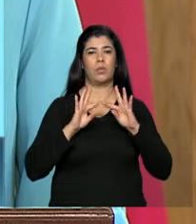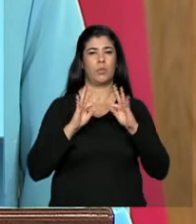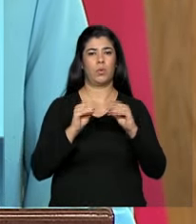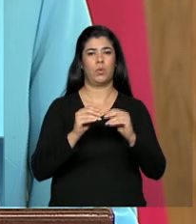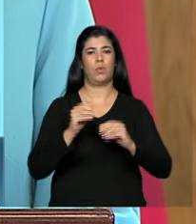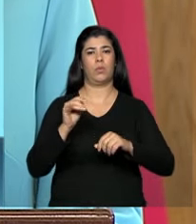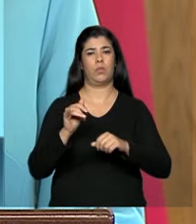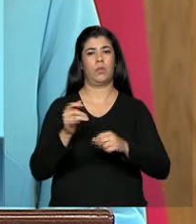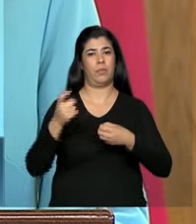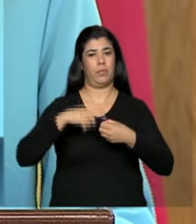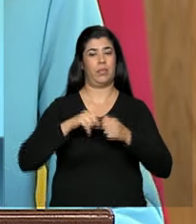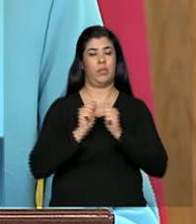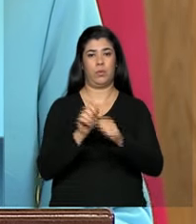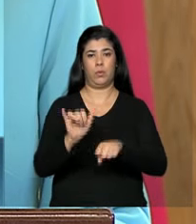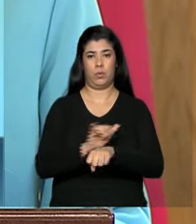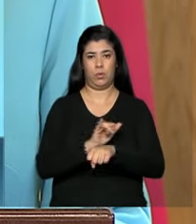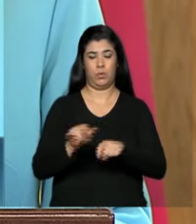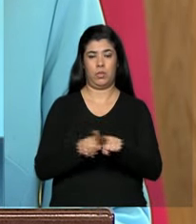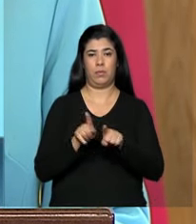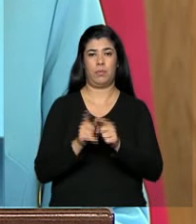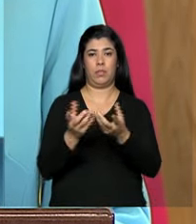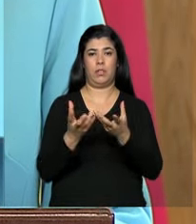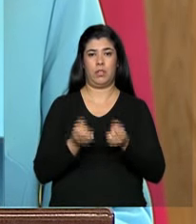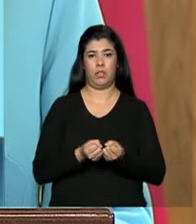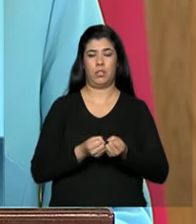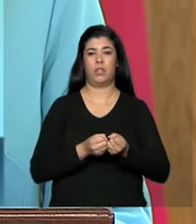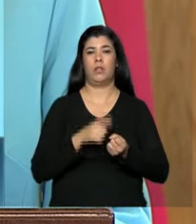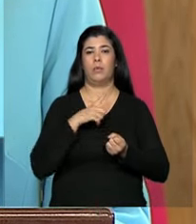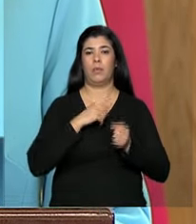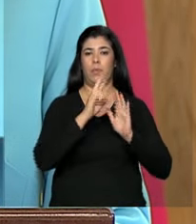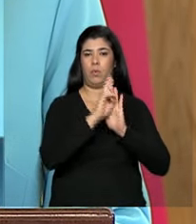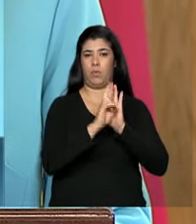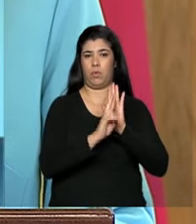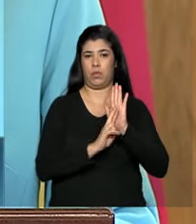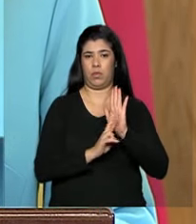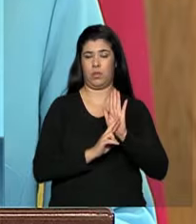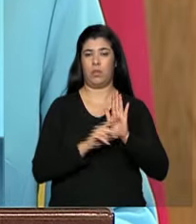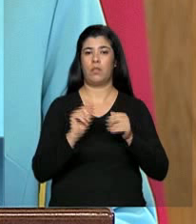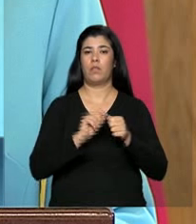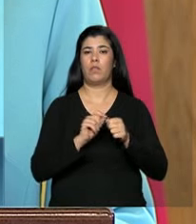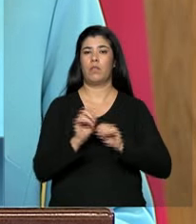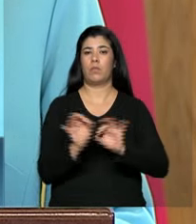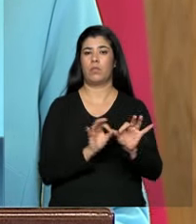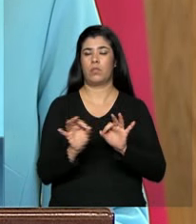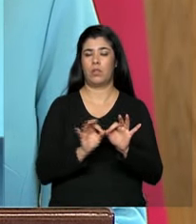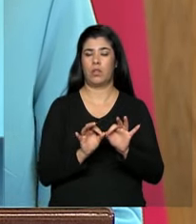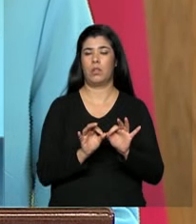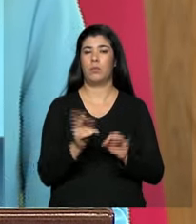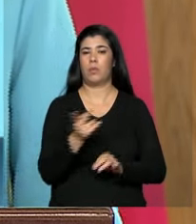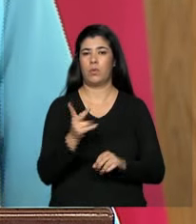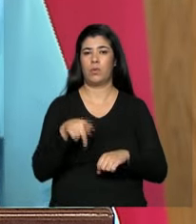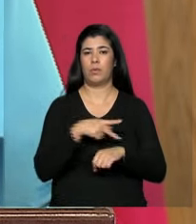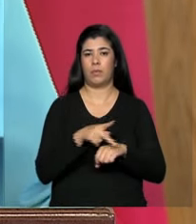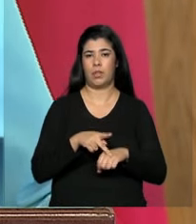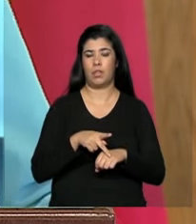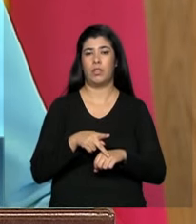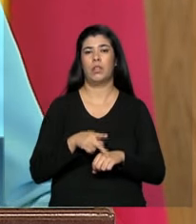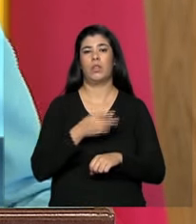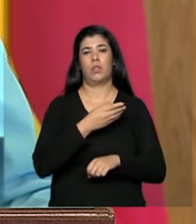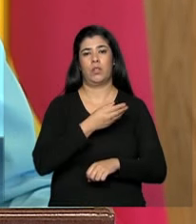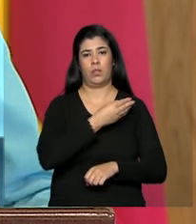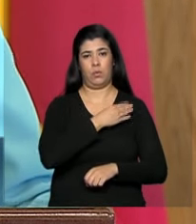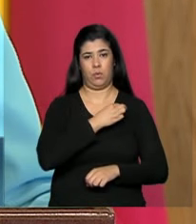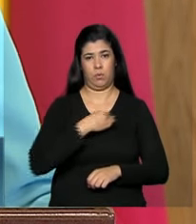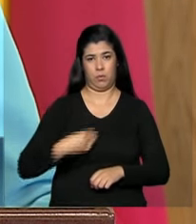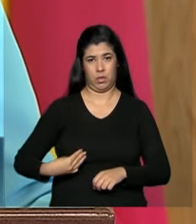e recebemos os relatos dos ministros e vice-ministros dos dois governos sobre